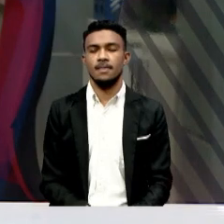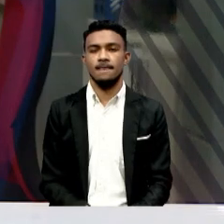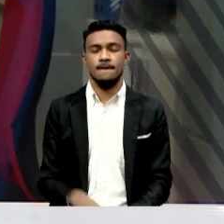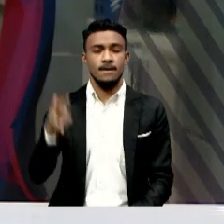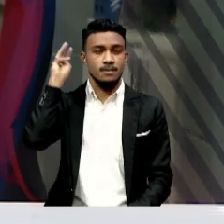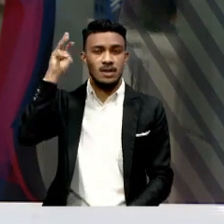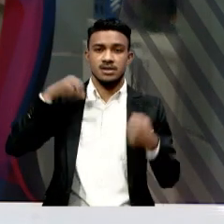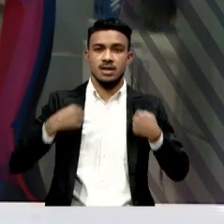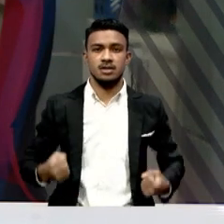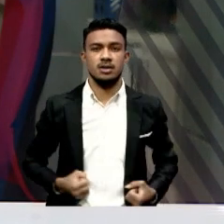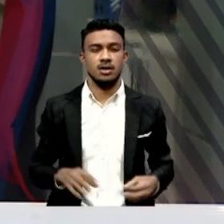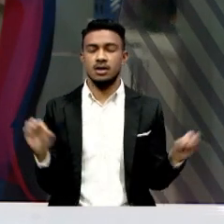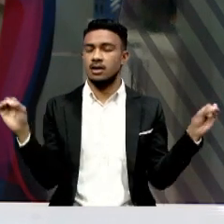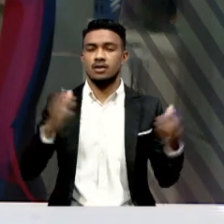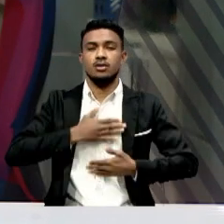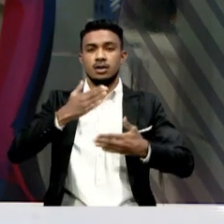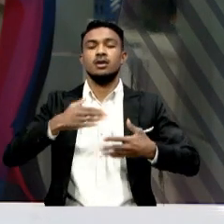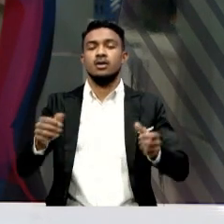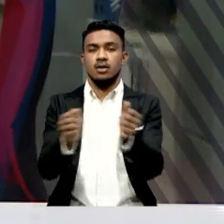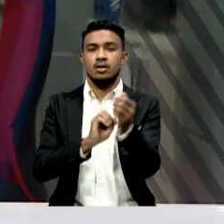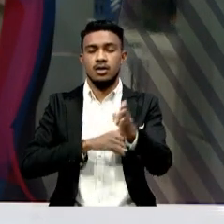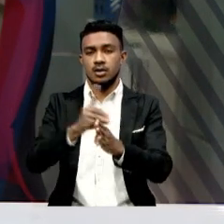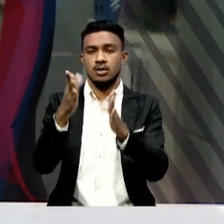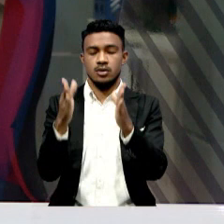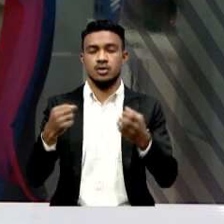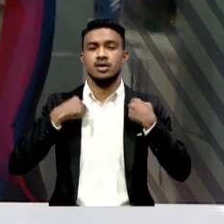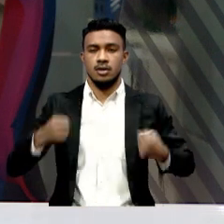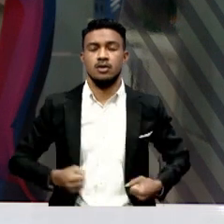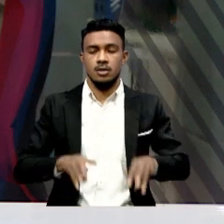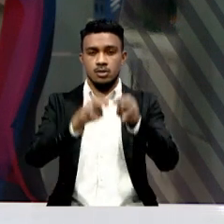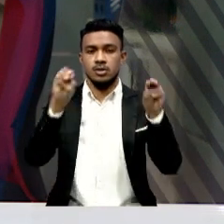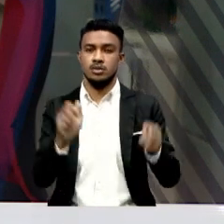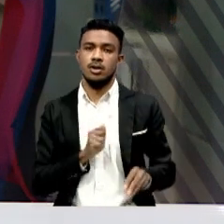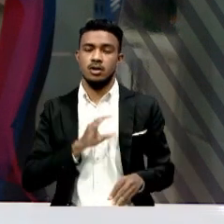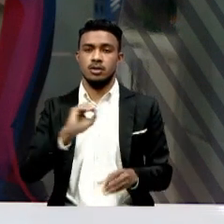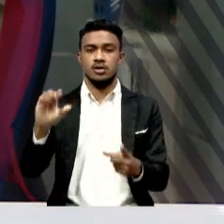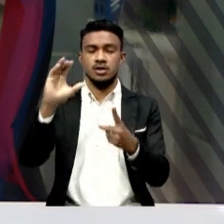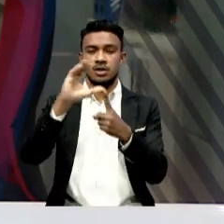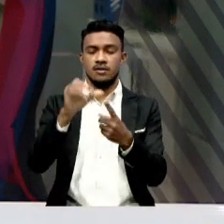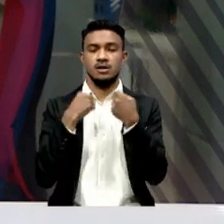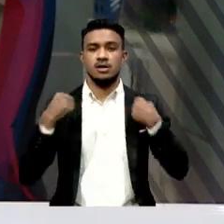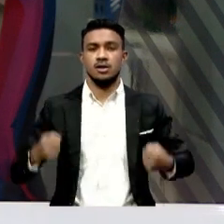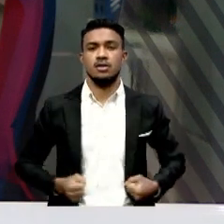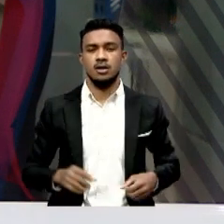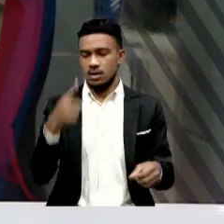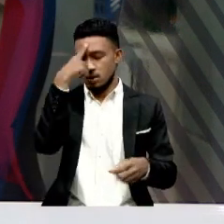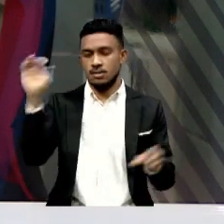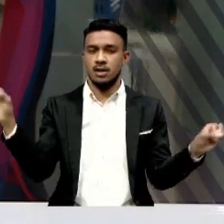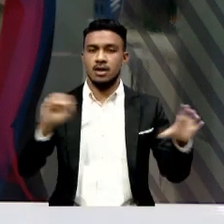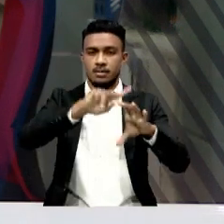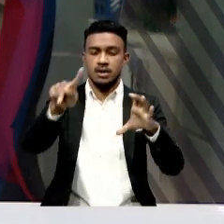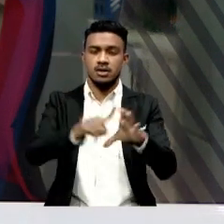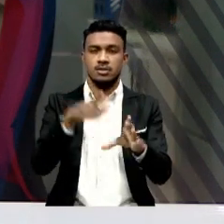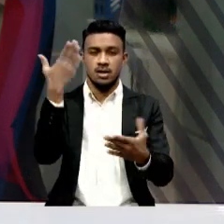Ministra Saúde la contente o diretor Serviço Saúde Município Ainaro no CEF Centro Saúde tamba la marca presença e a